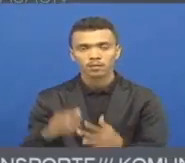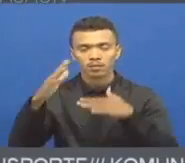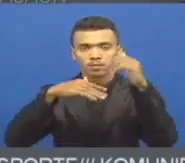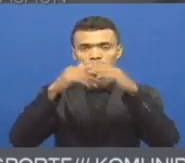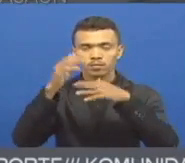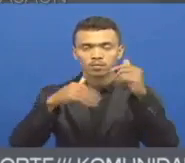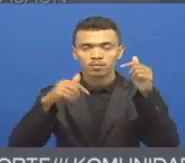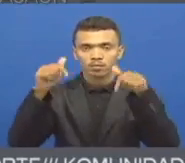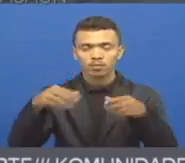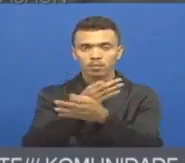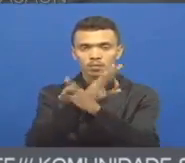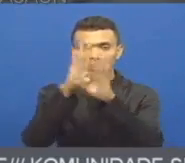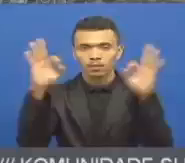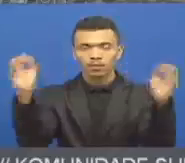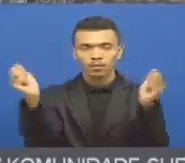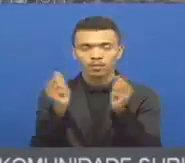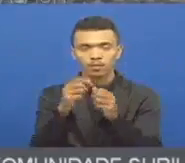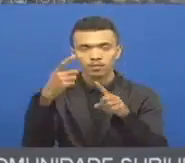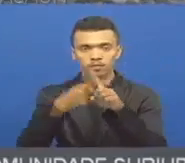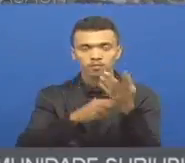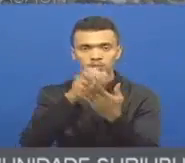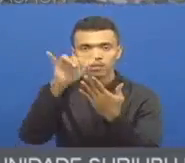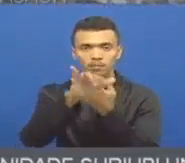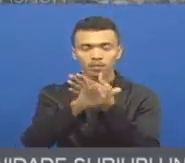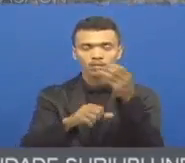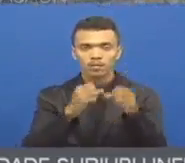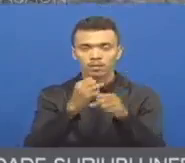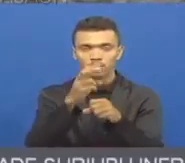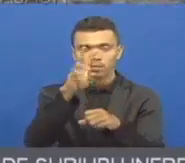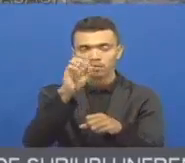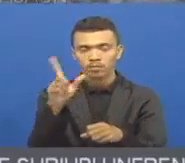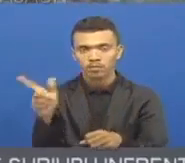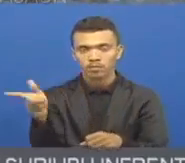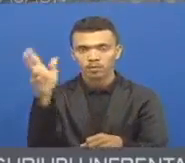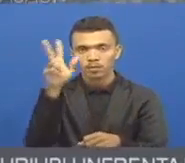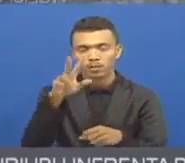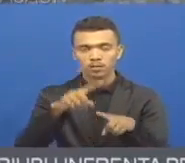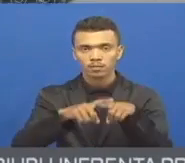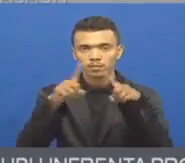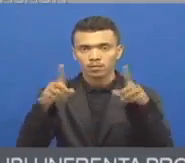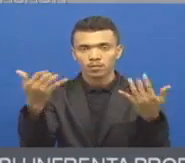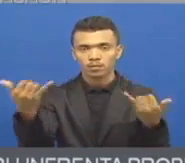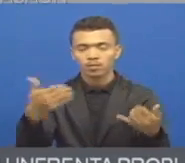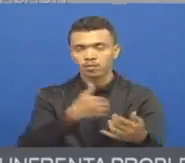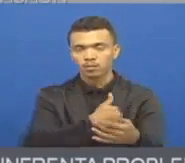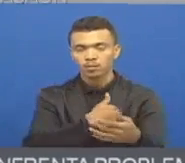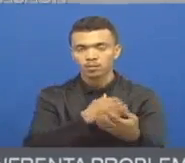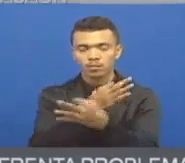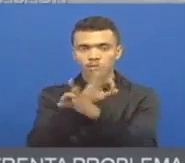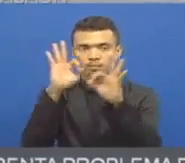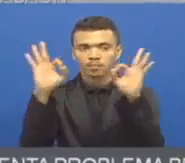ne. Remata onia fulan maio, tinan 2023. Mabe tohin loron, sidau kremata.